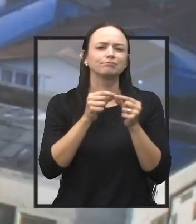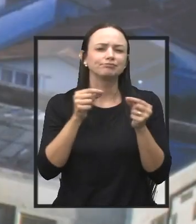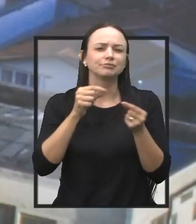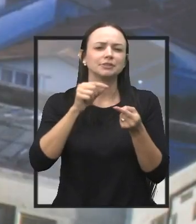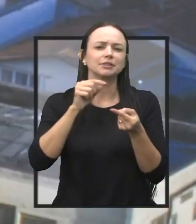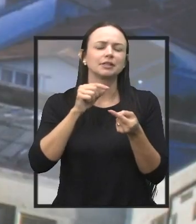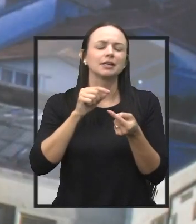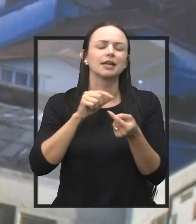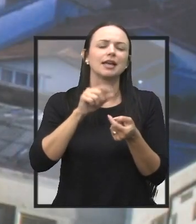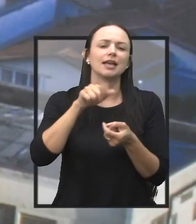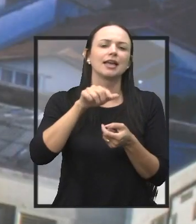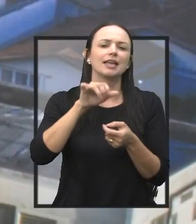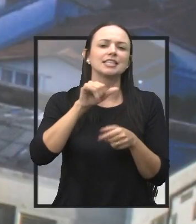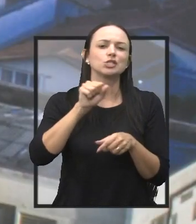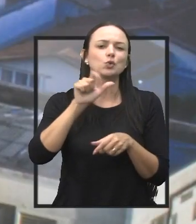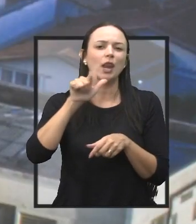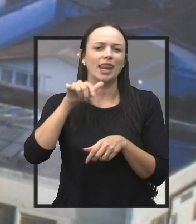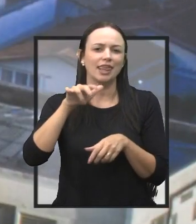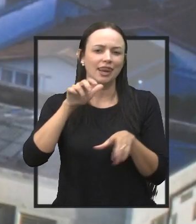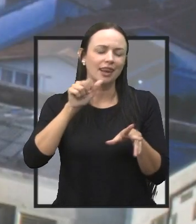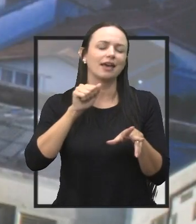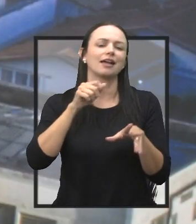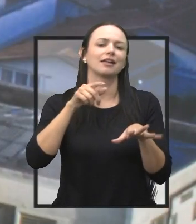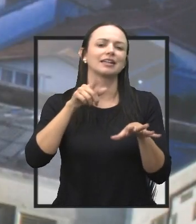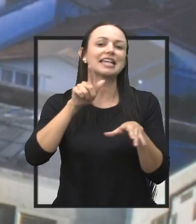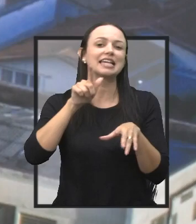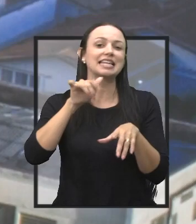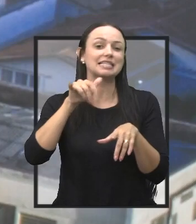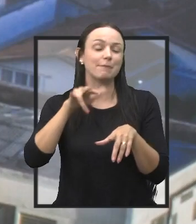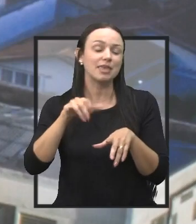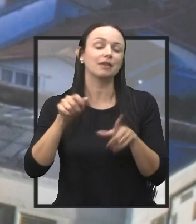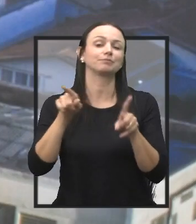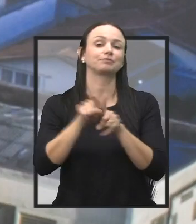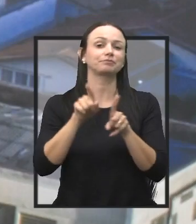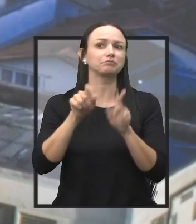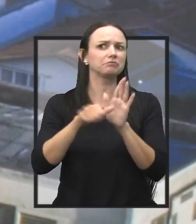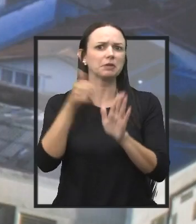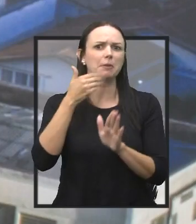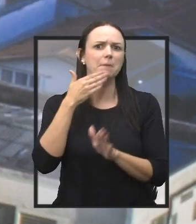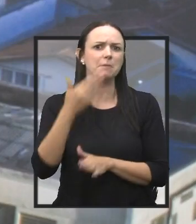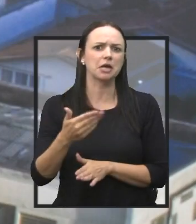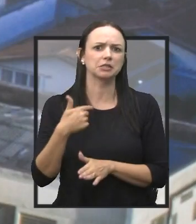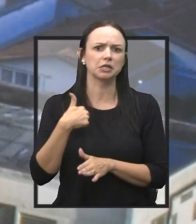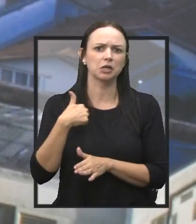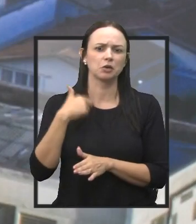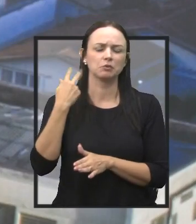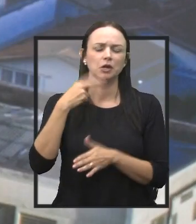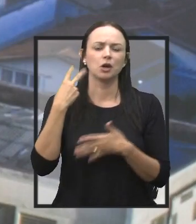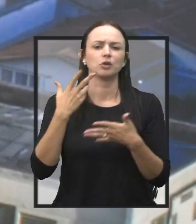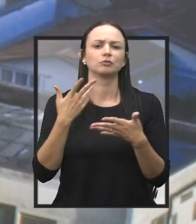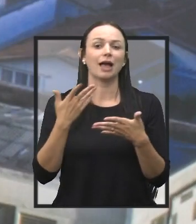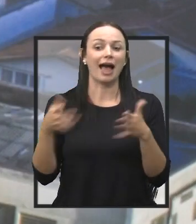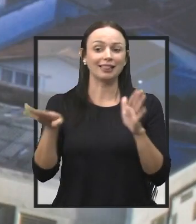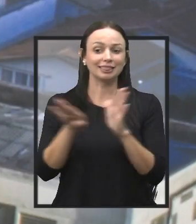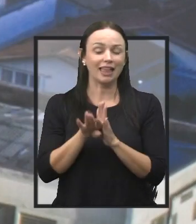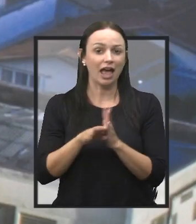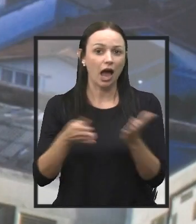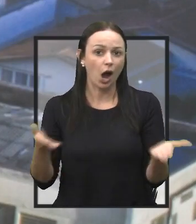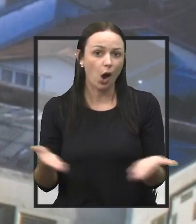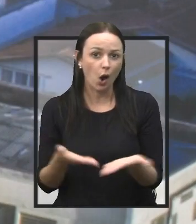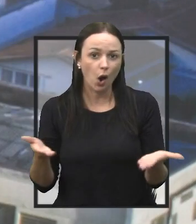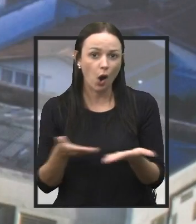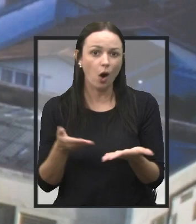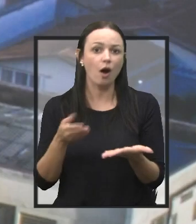que eu trouxe para casa como vereadora eleita, e até agora há uma situação complicada